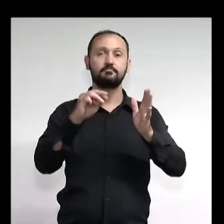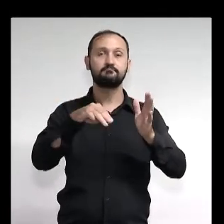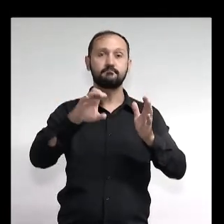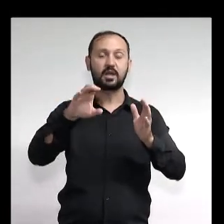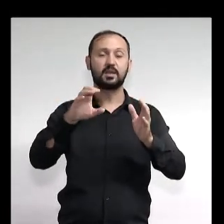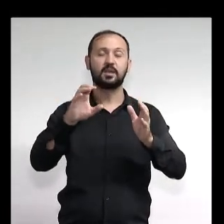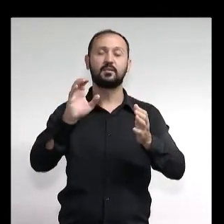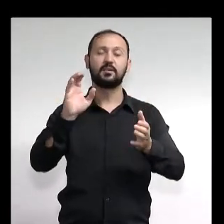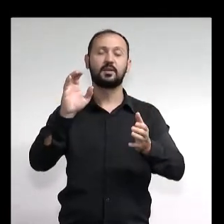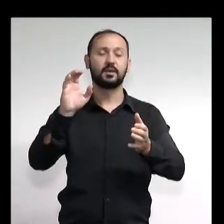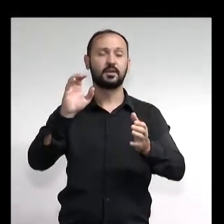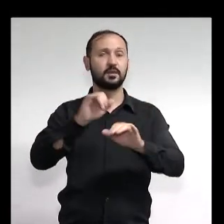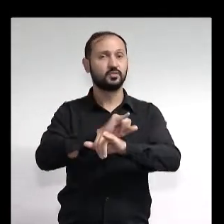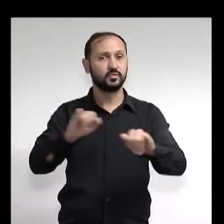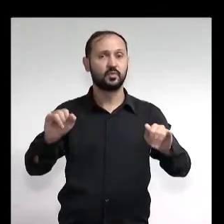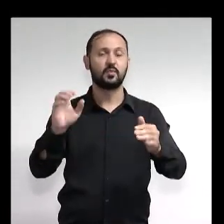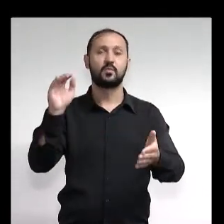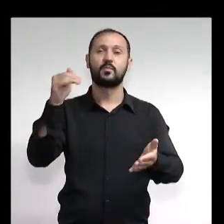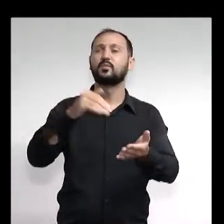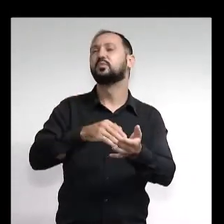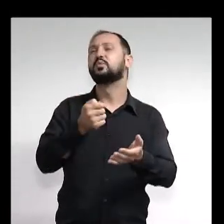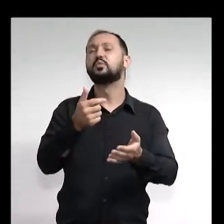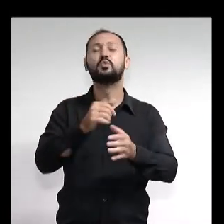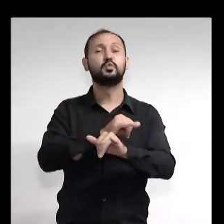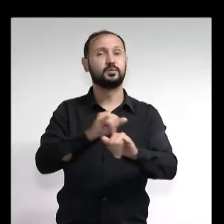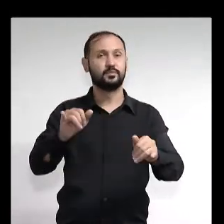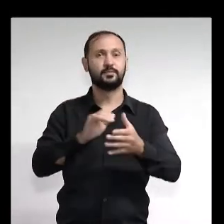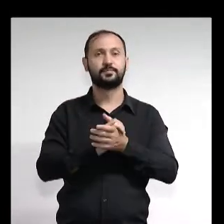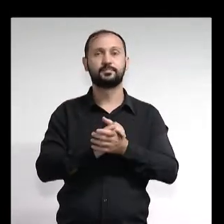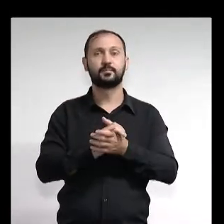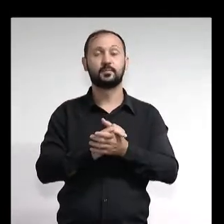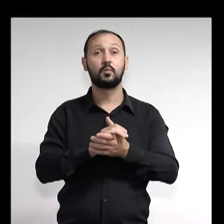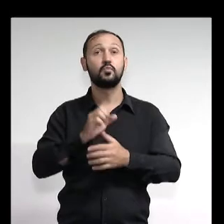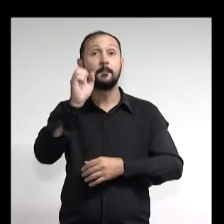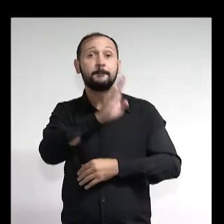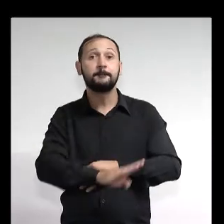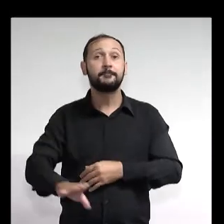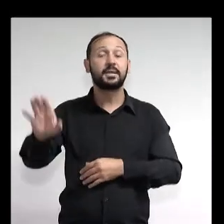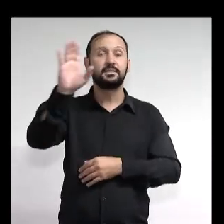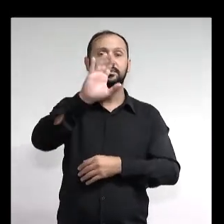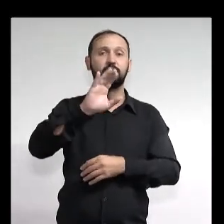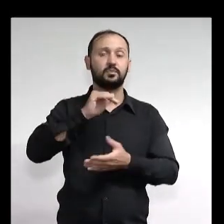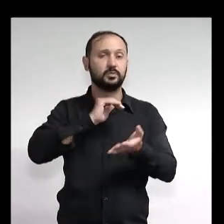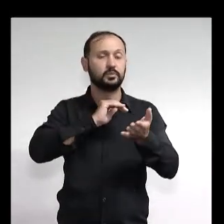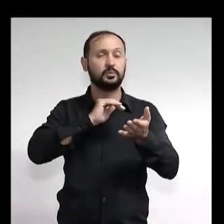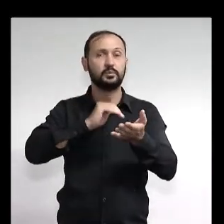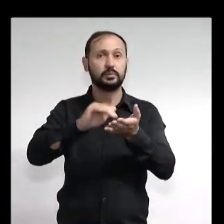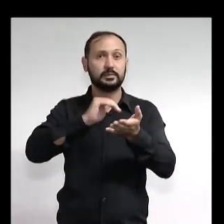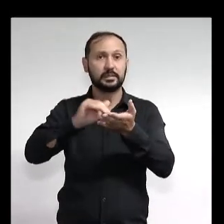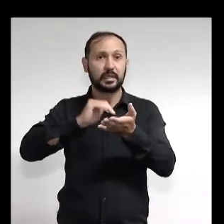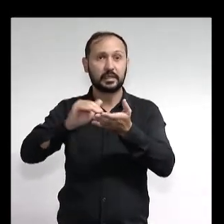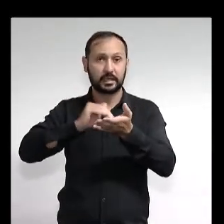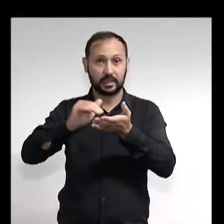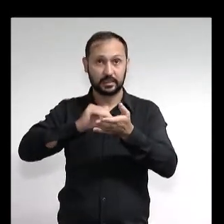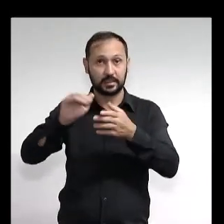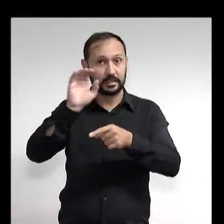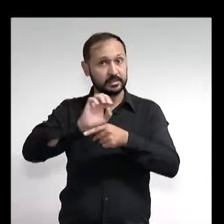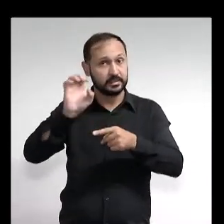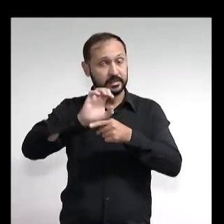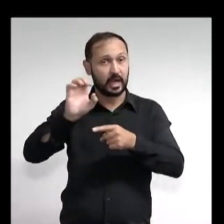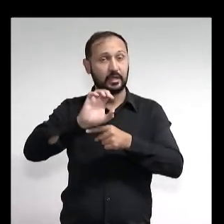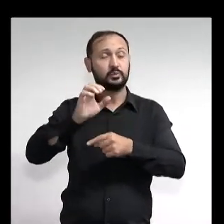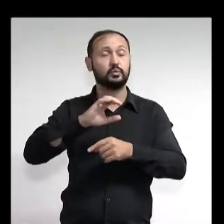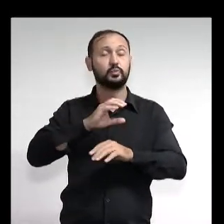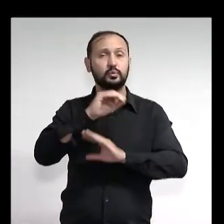de implantação do MEC em relação à educação especial. Então, foi criado o Núcleo de Altas Habilidades em todo o Brasil,